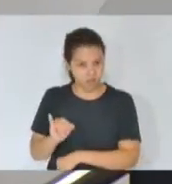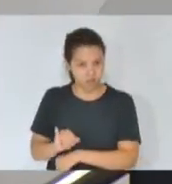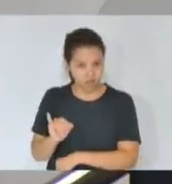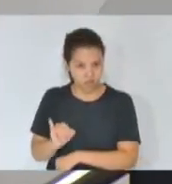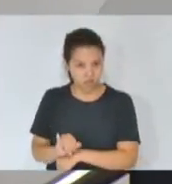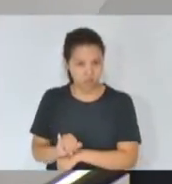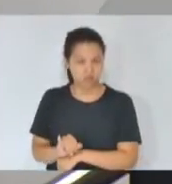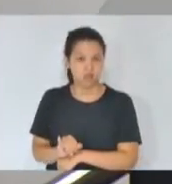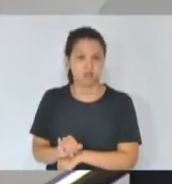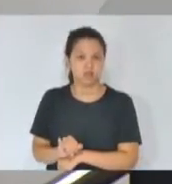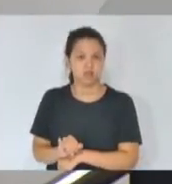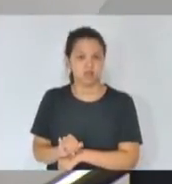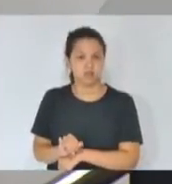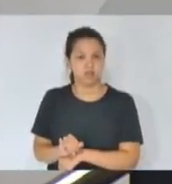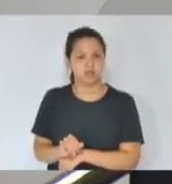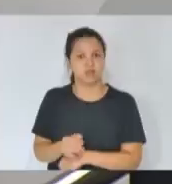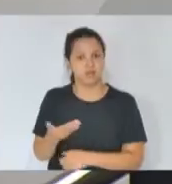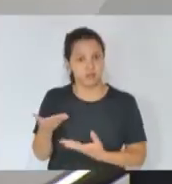Itajaí,